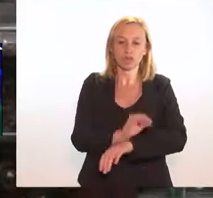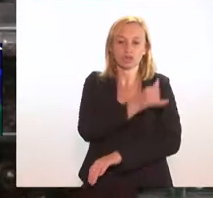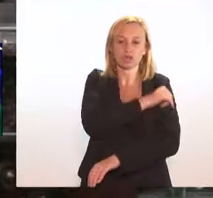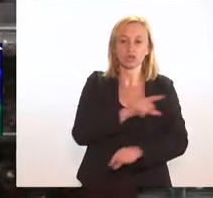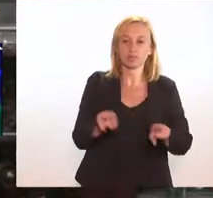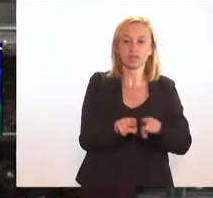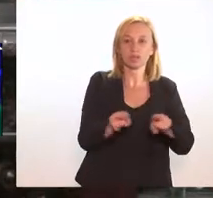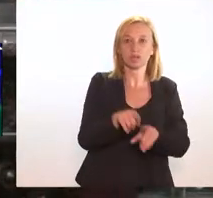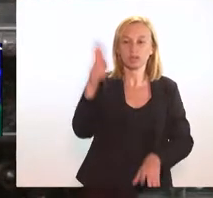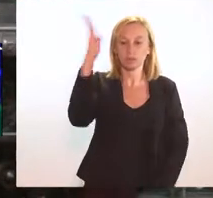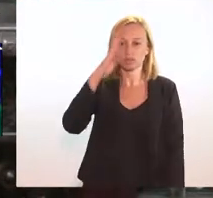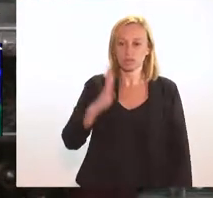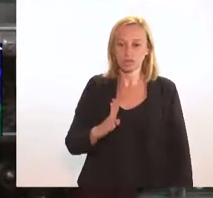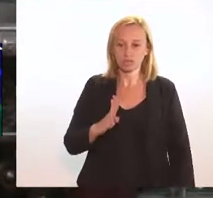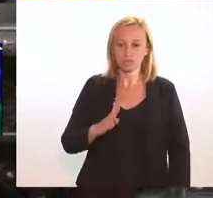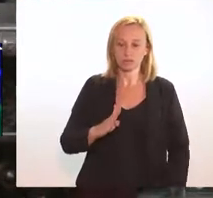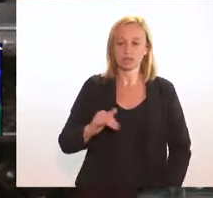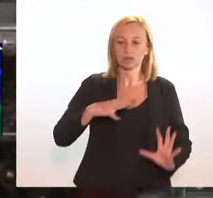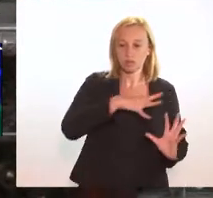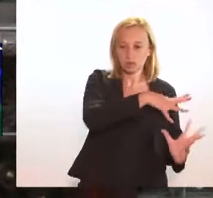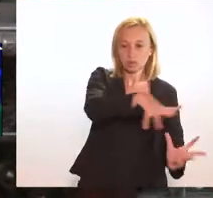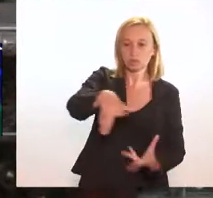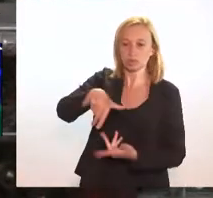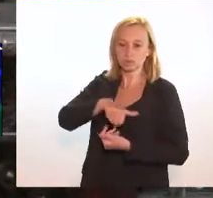também no mundo.